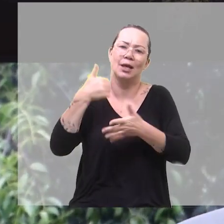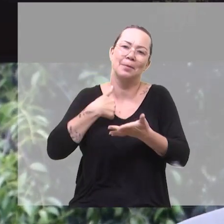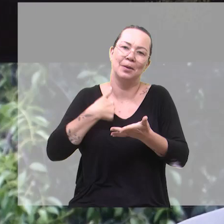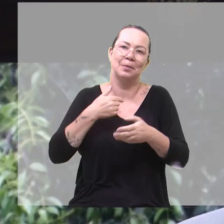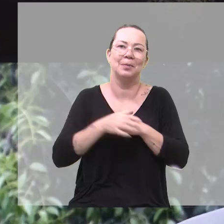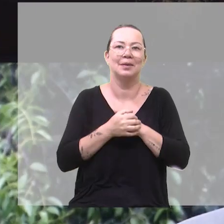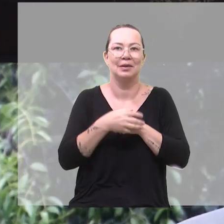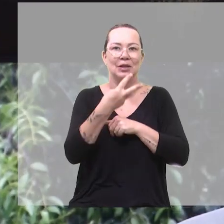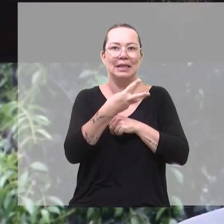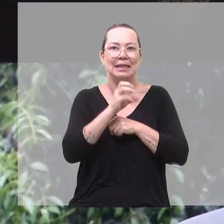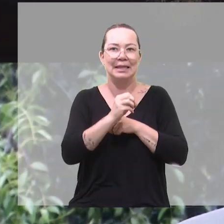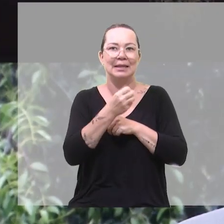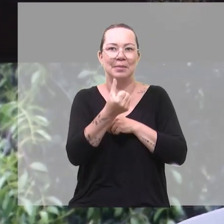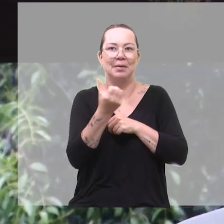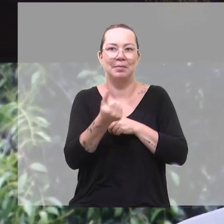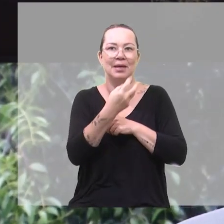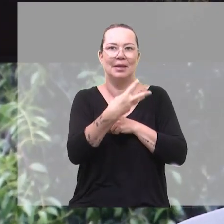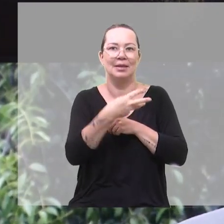imprensa@camaracaxias.rs.gov.br ou liga para mim no